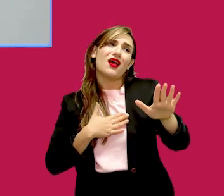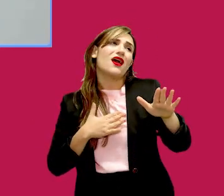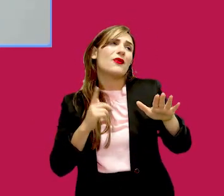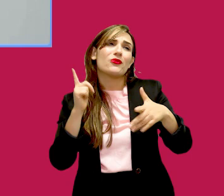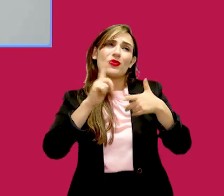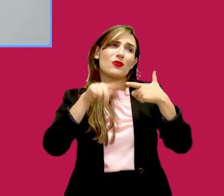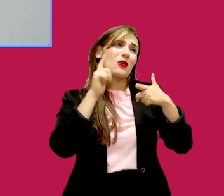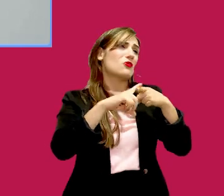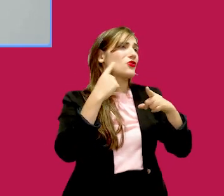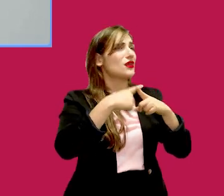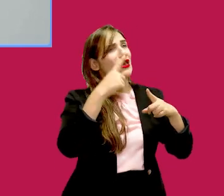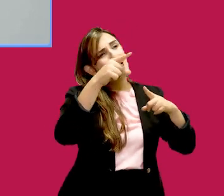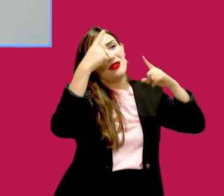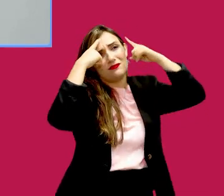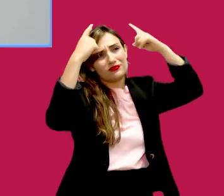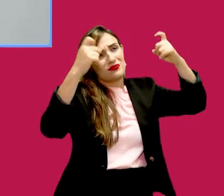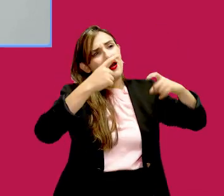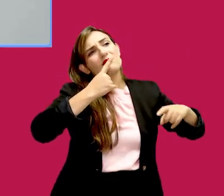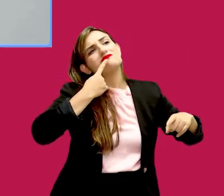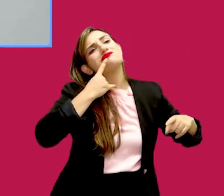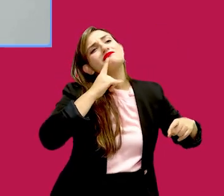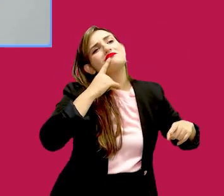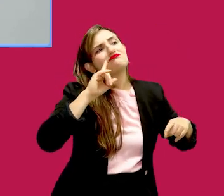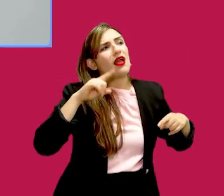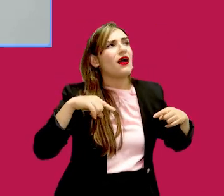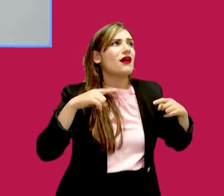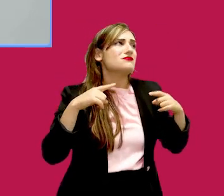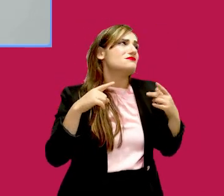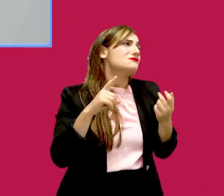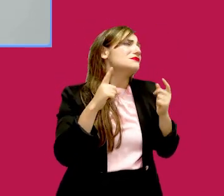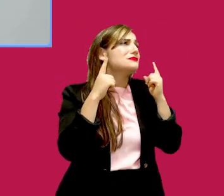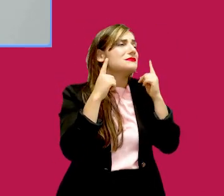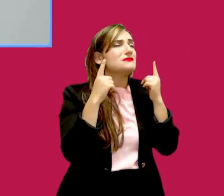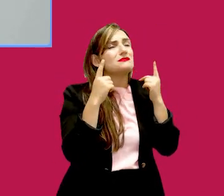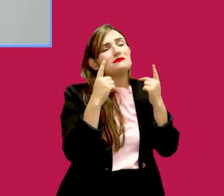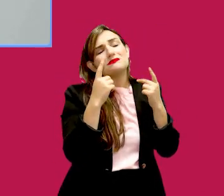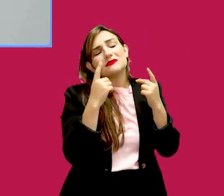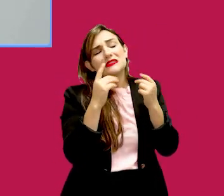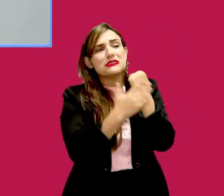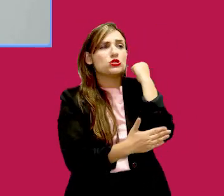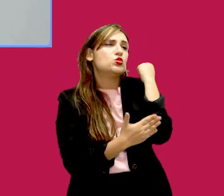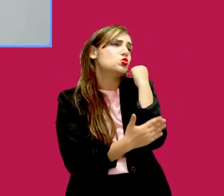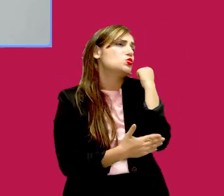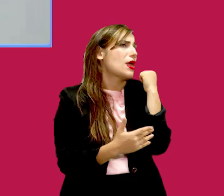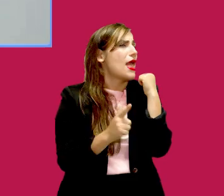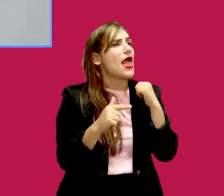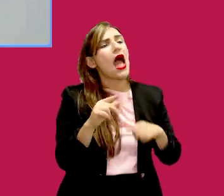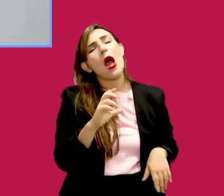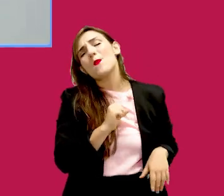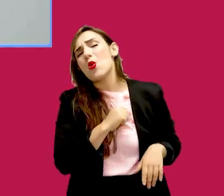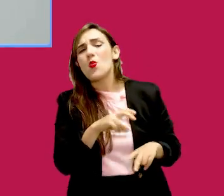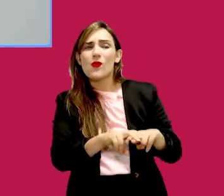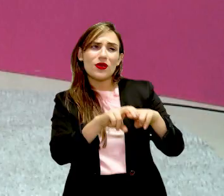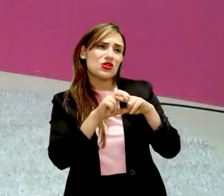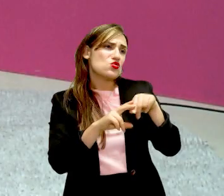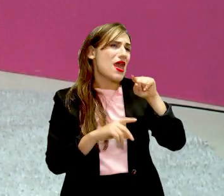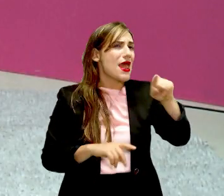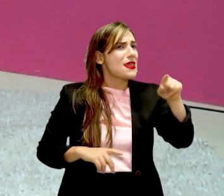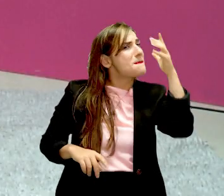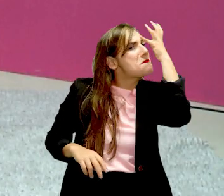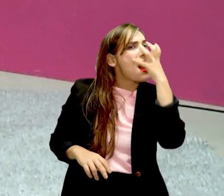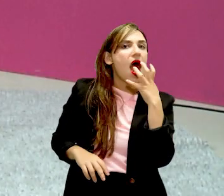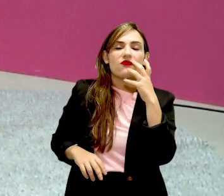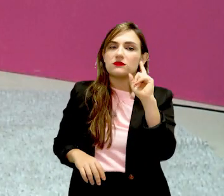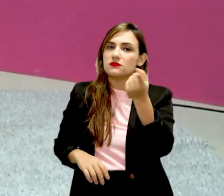bebida alcoólica, ou simplesmente um ciúmes, um amor exagerado que, às vezes, a pessoa nutre por ela. Eu